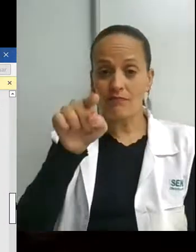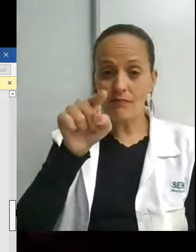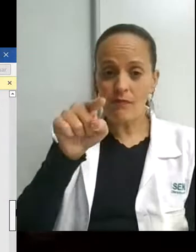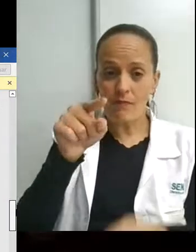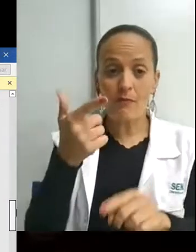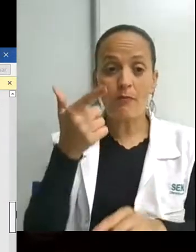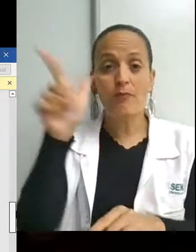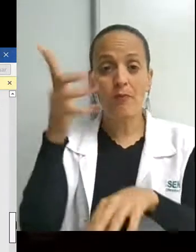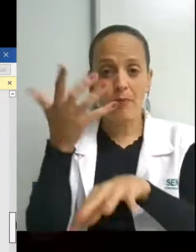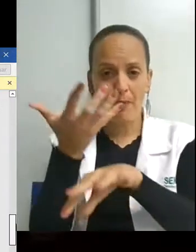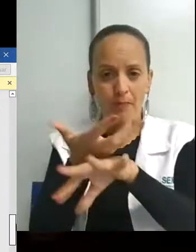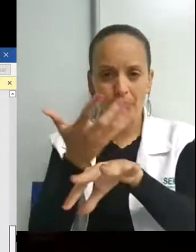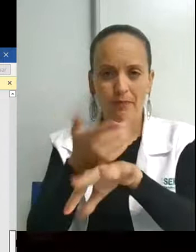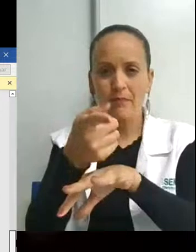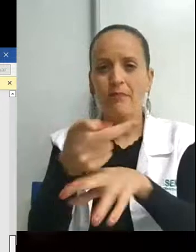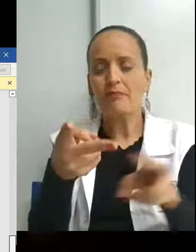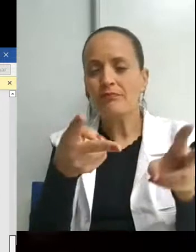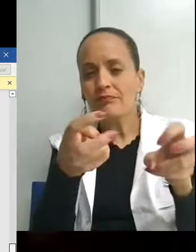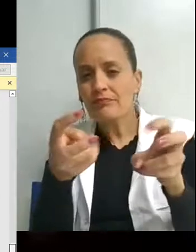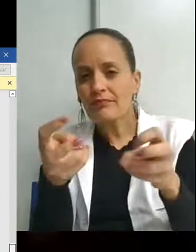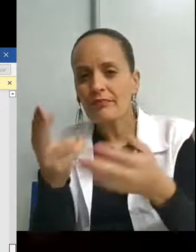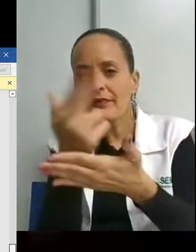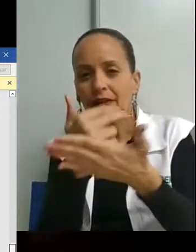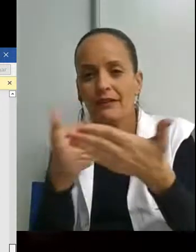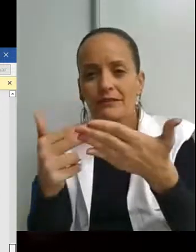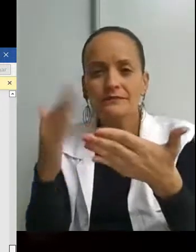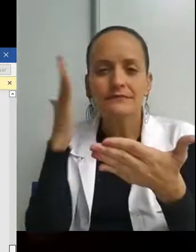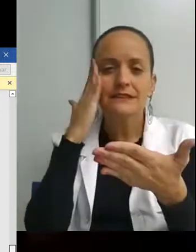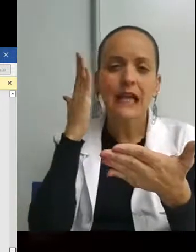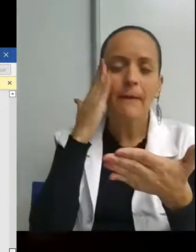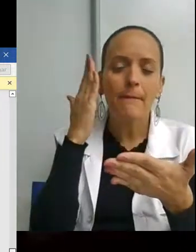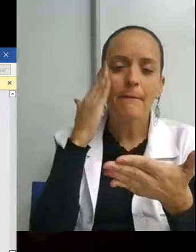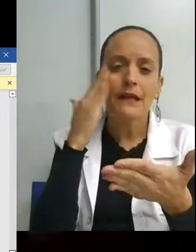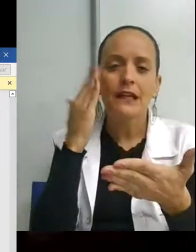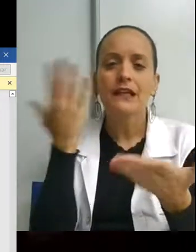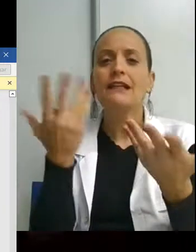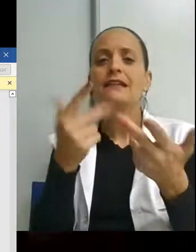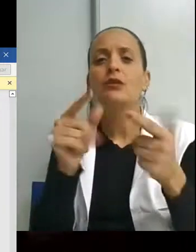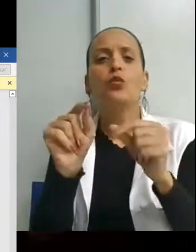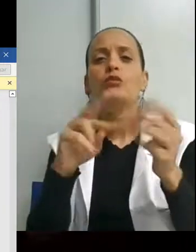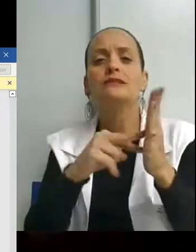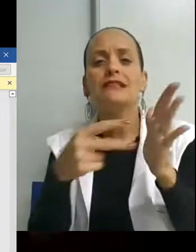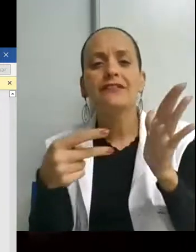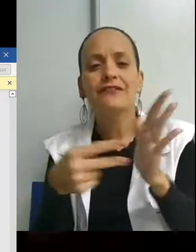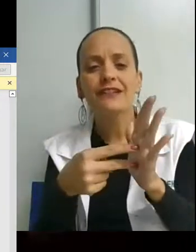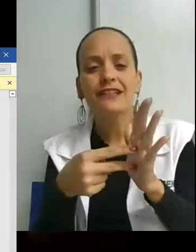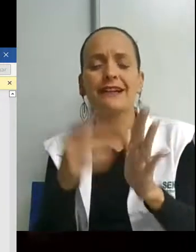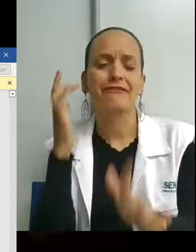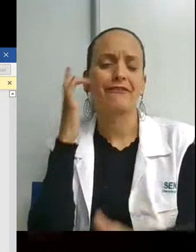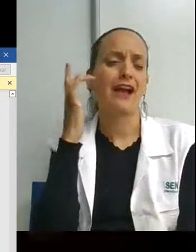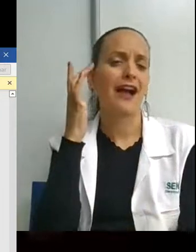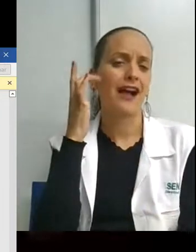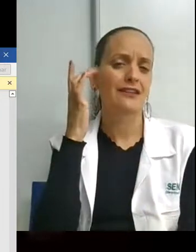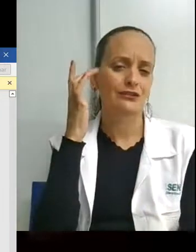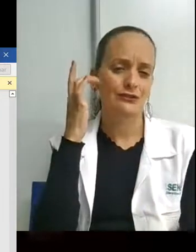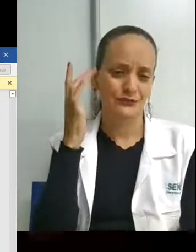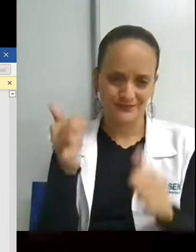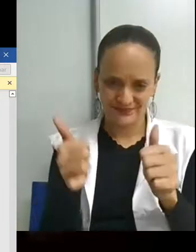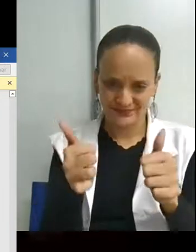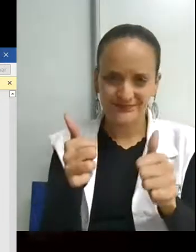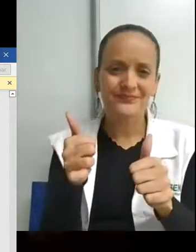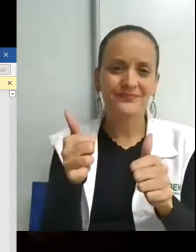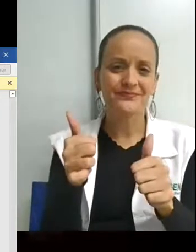para analisar desenho, analisar ferramenta. Tem a parte aqui, ó, de escala que a gente vai analisar também, certo?